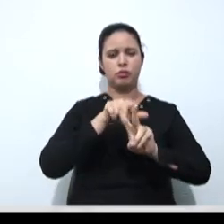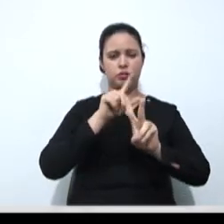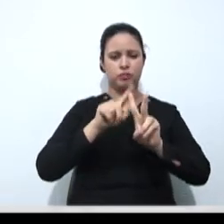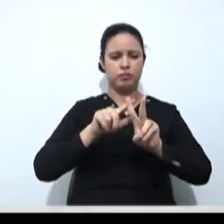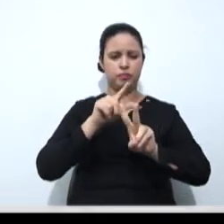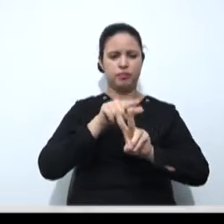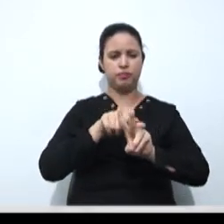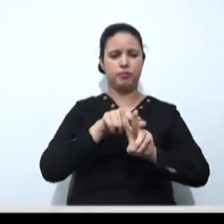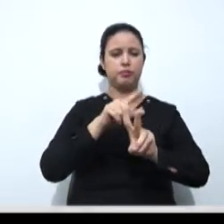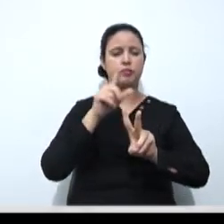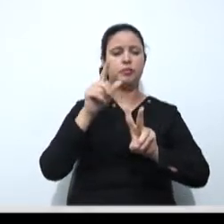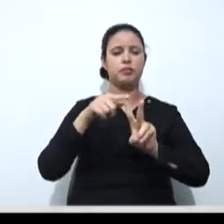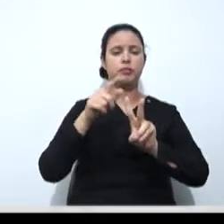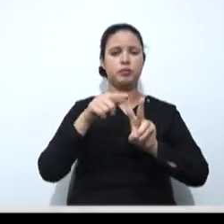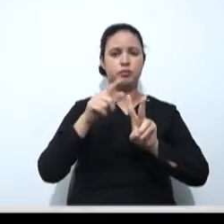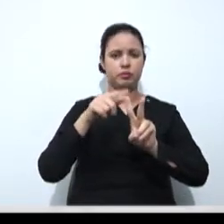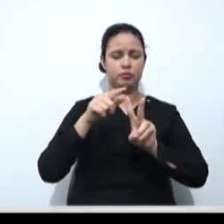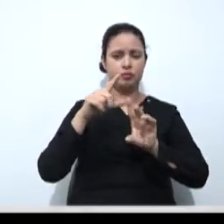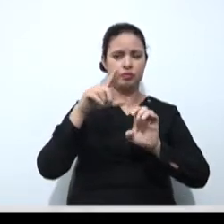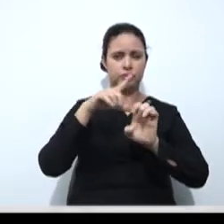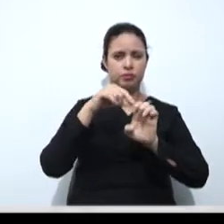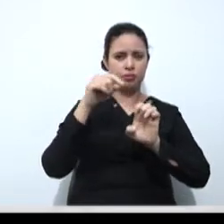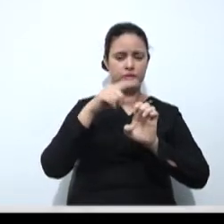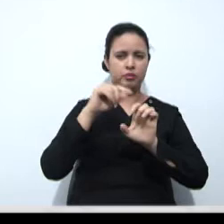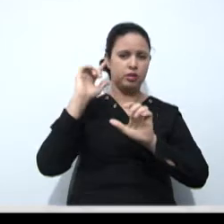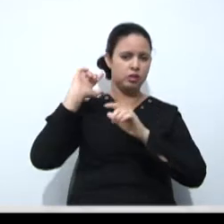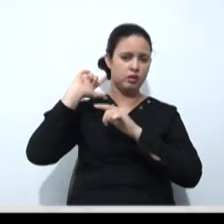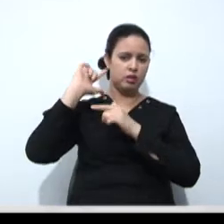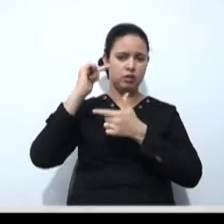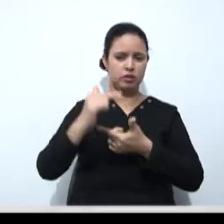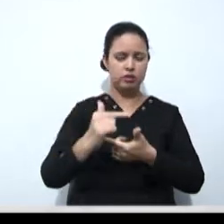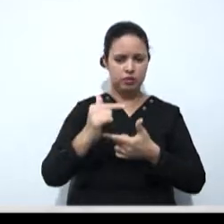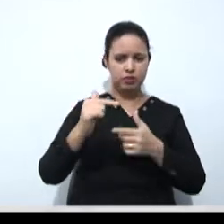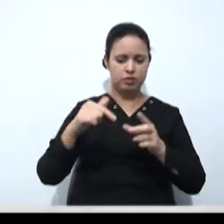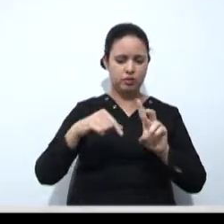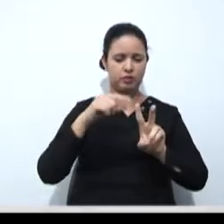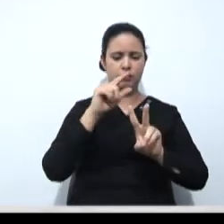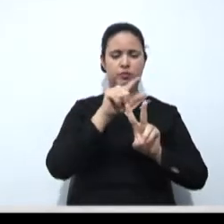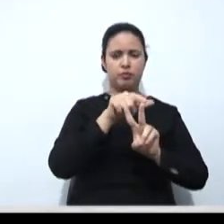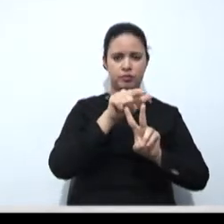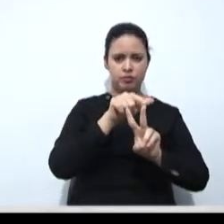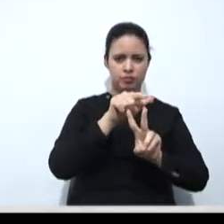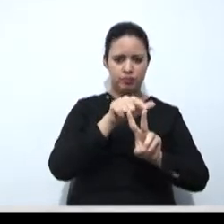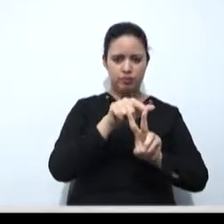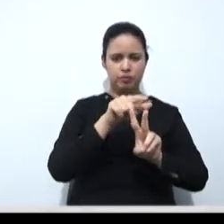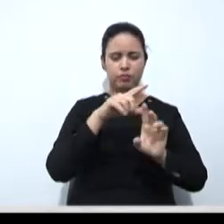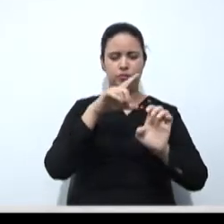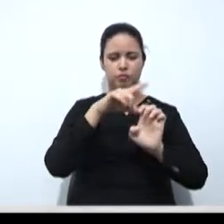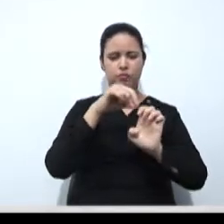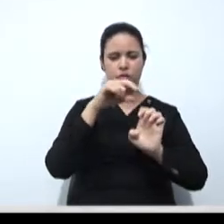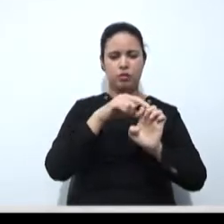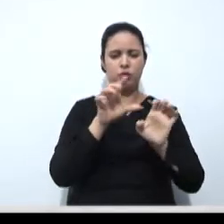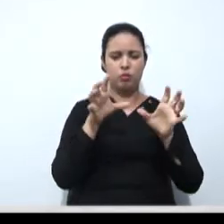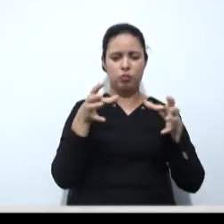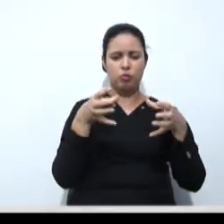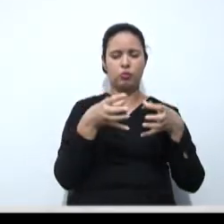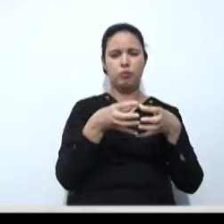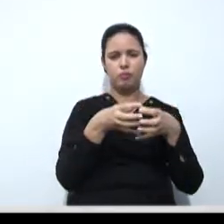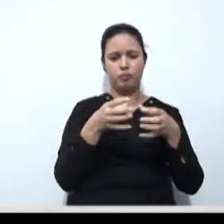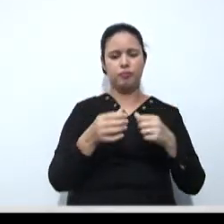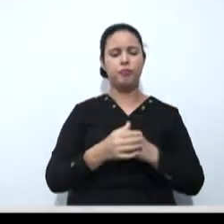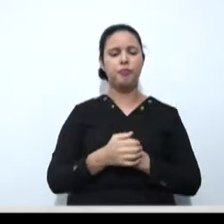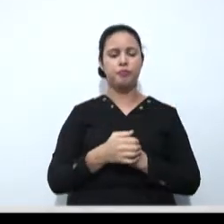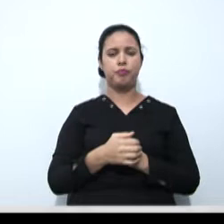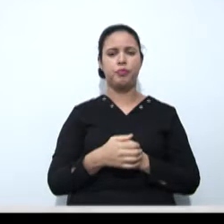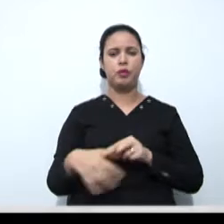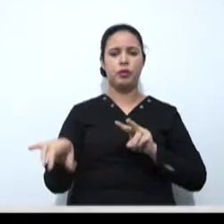O empreendedorismo tradicional e o empreendedorismo coletivo. O empreendedorismo tradicional é aquele em que